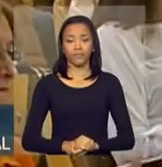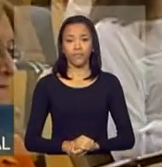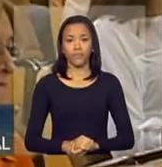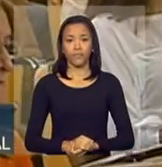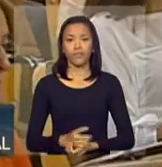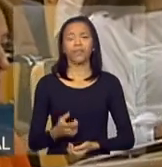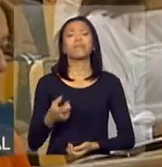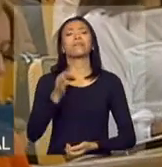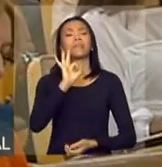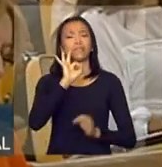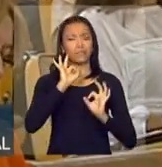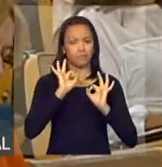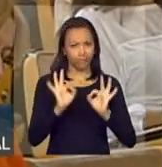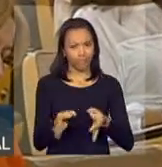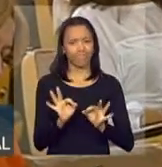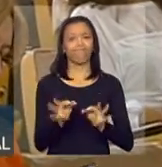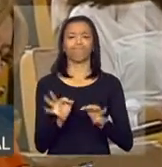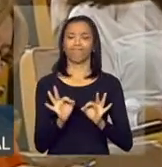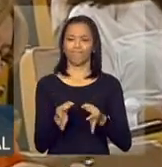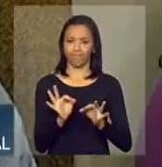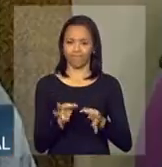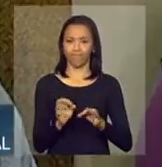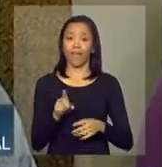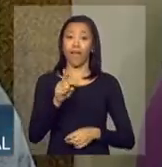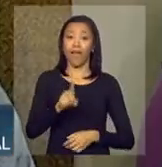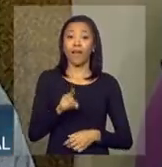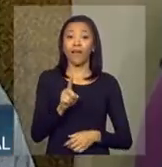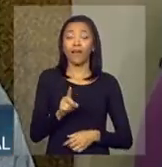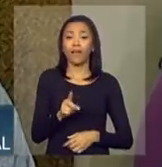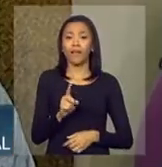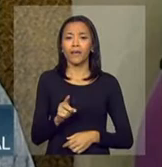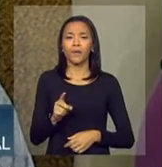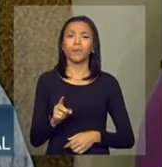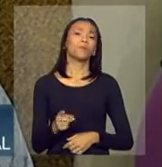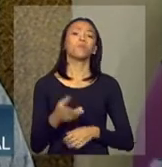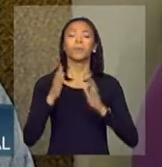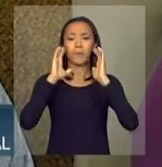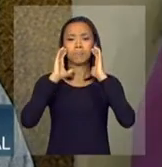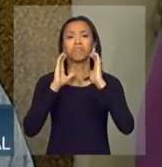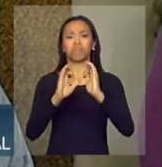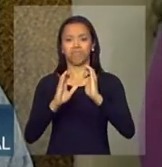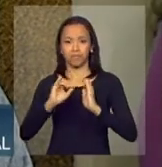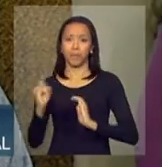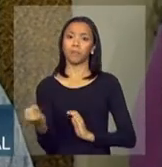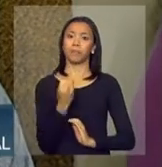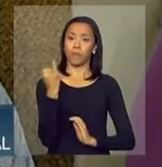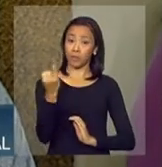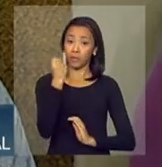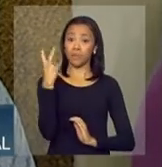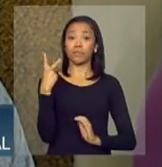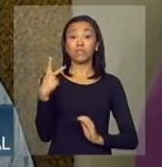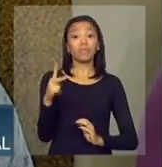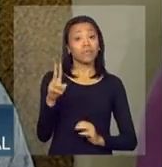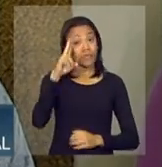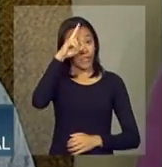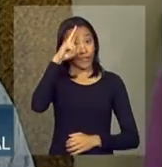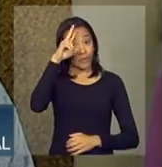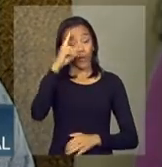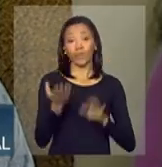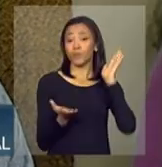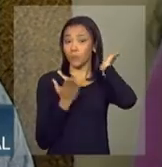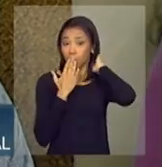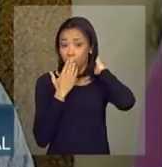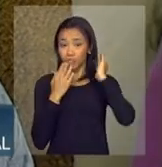com certeza, um reconhecimento da importância do legado histórico desses